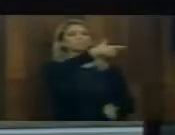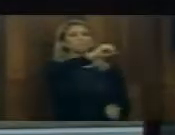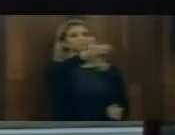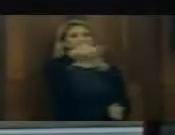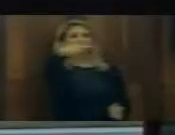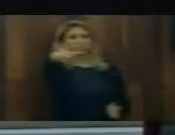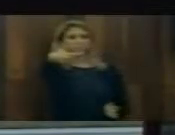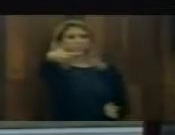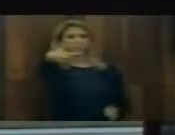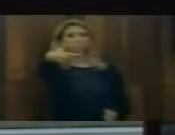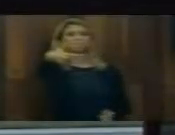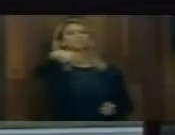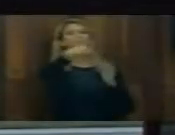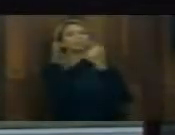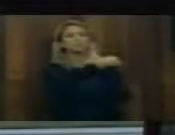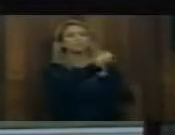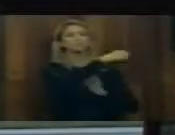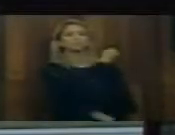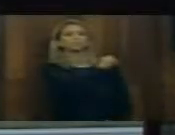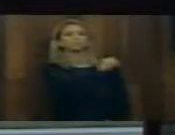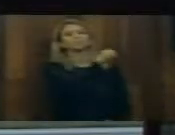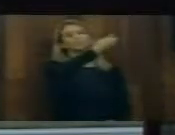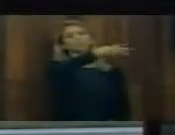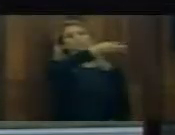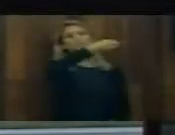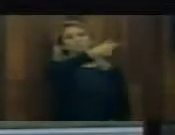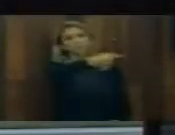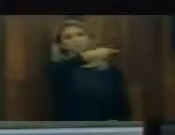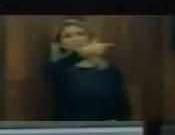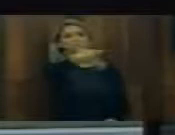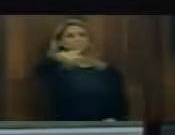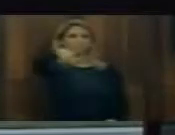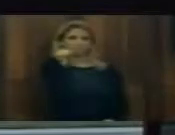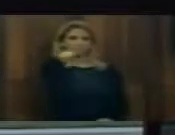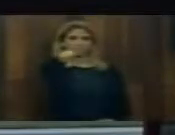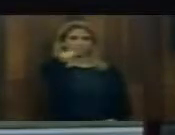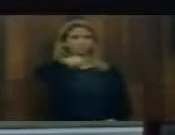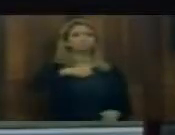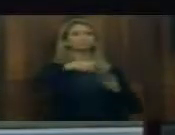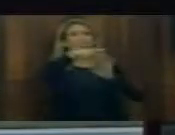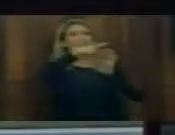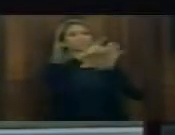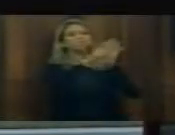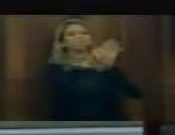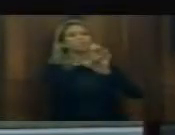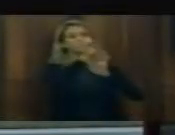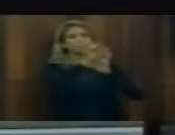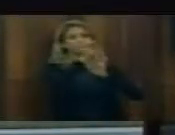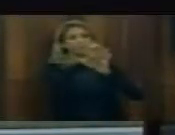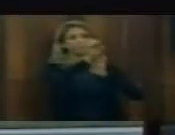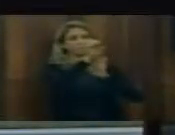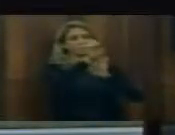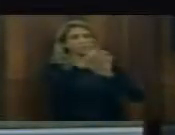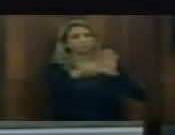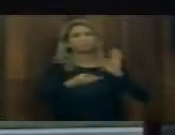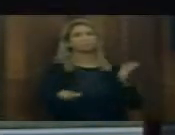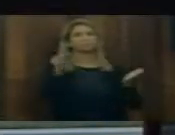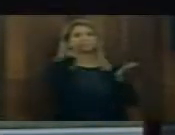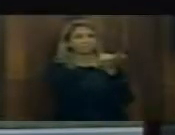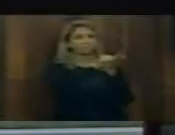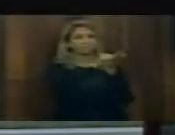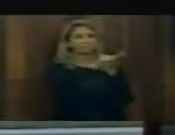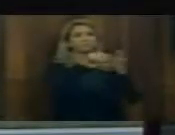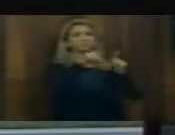212-2019 e mensagem executiva número 47-2019. Projeto de emenda supressiva